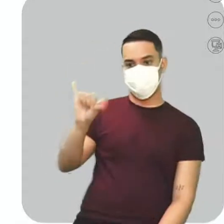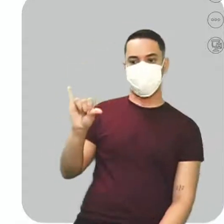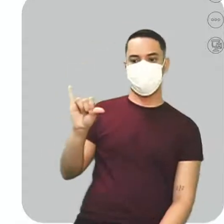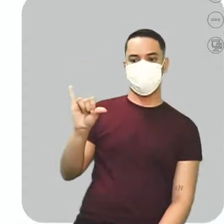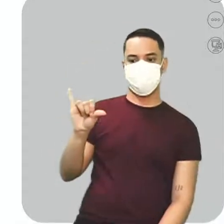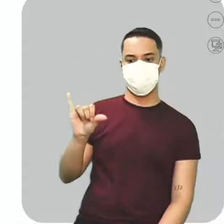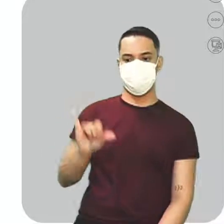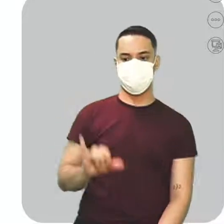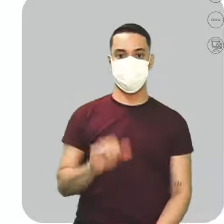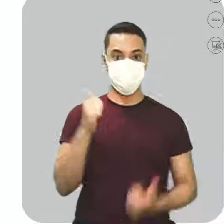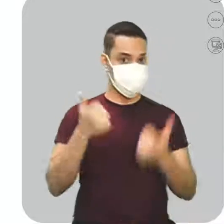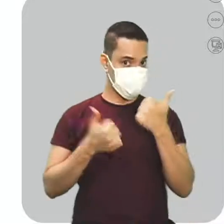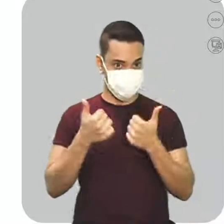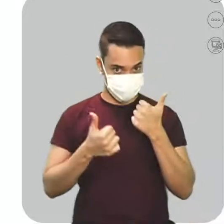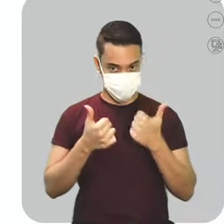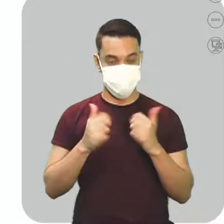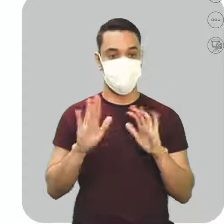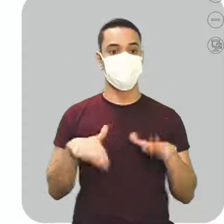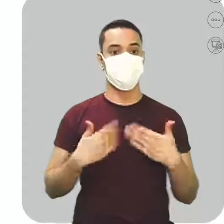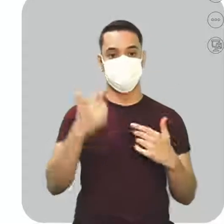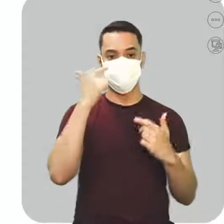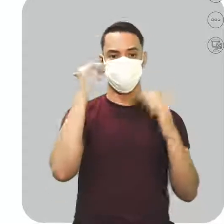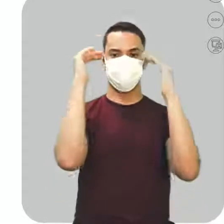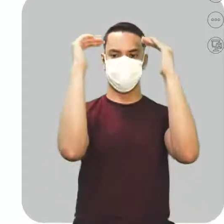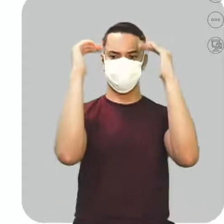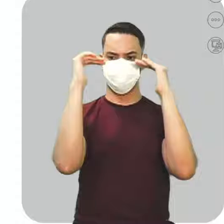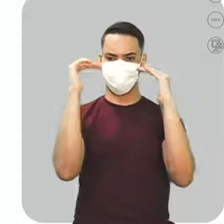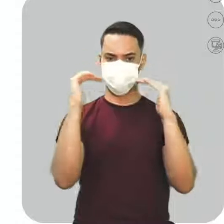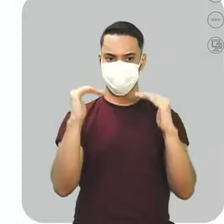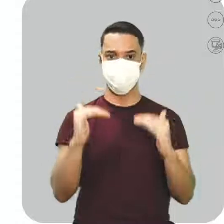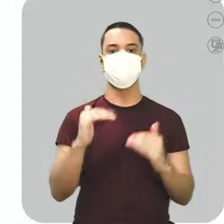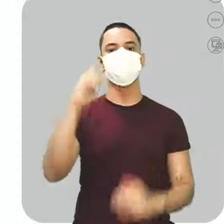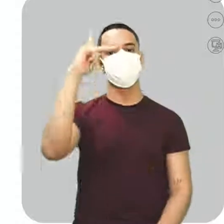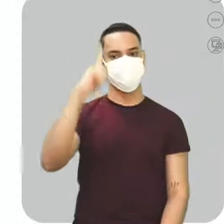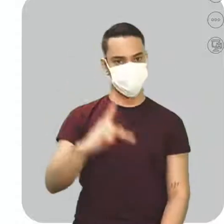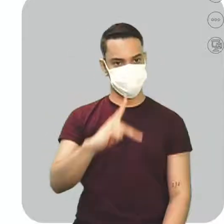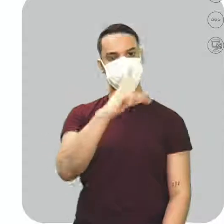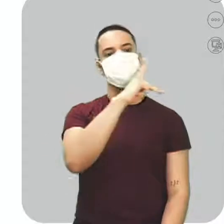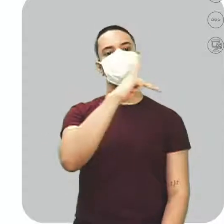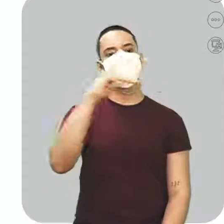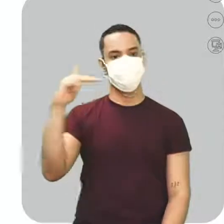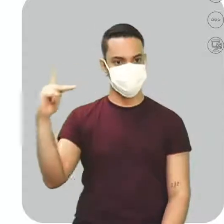evitar. Belezinha? Então, aqui você viu que até o padre